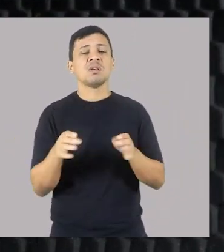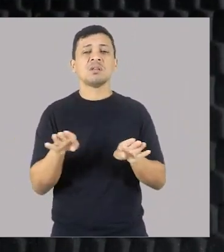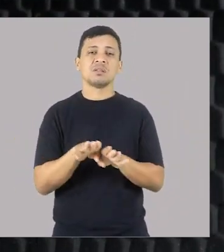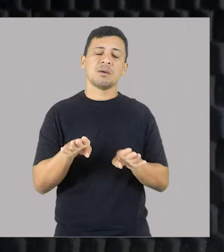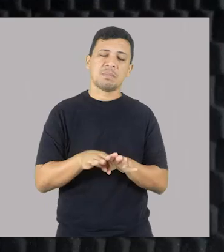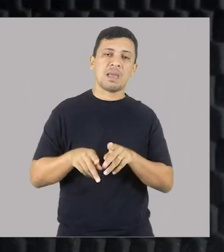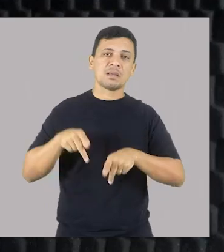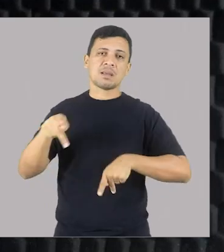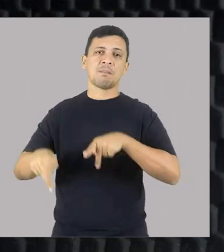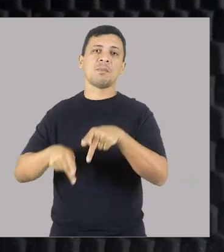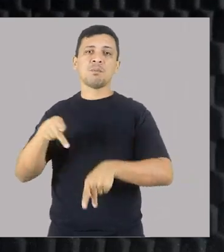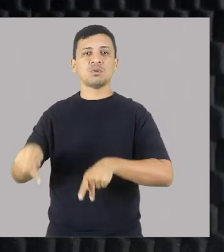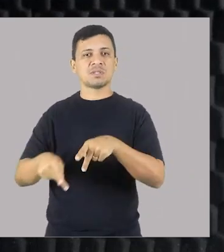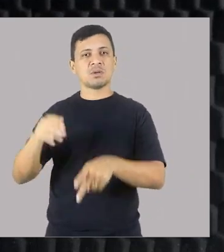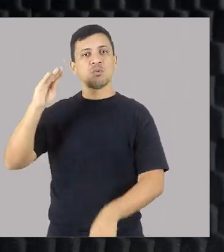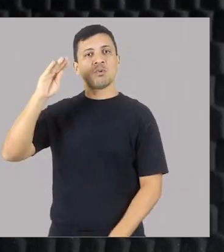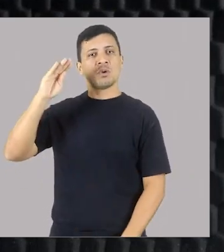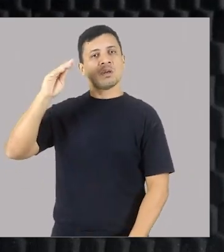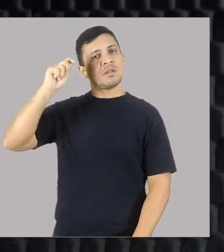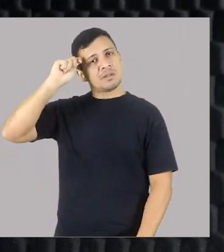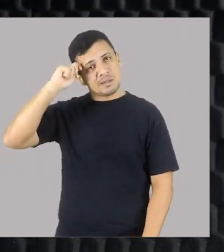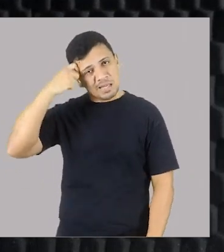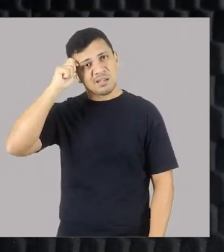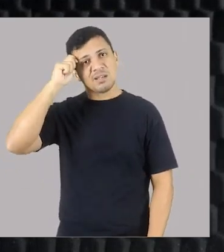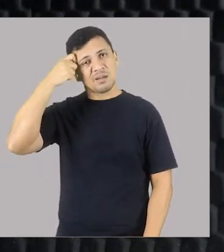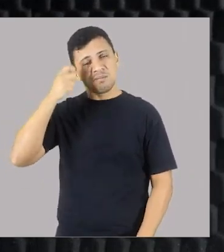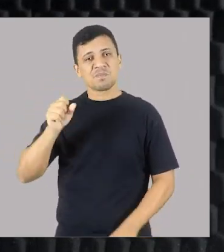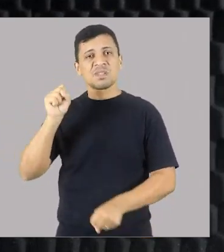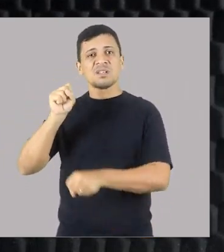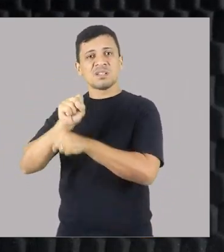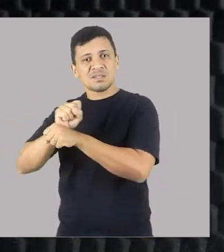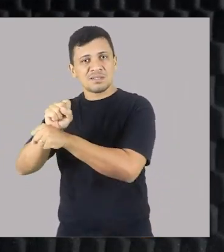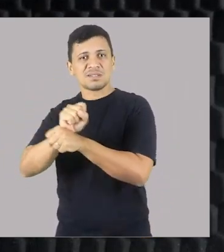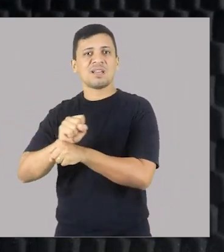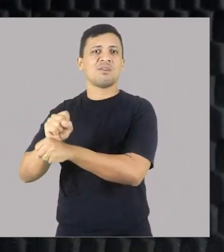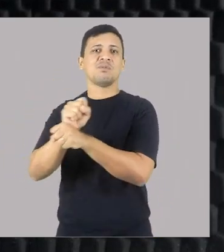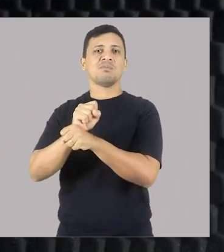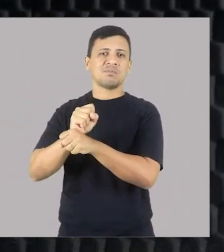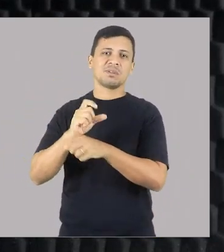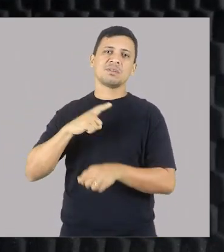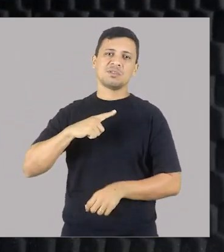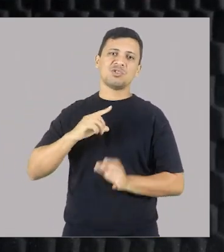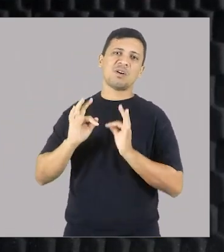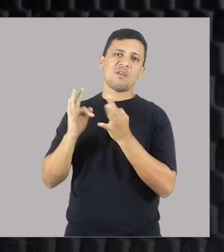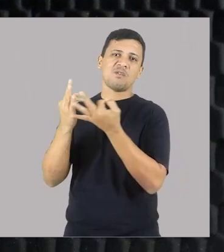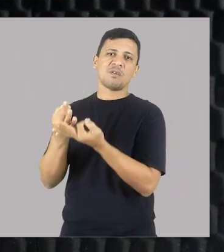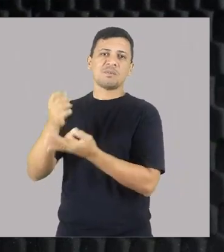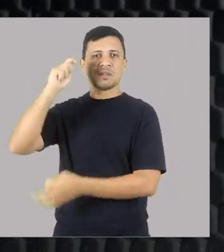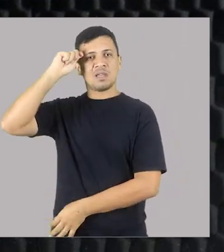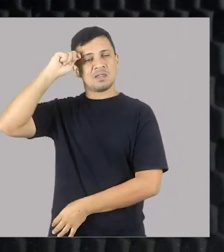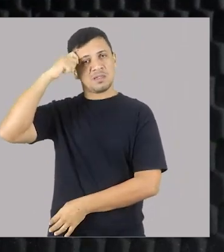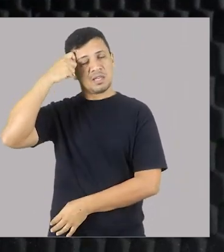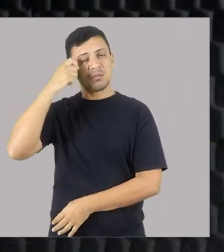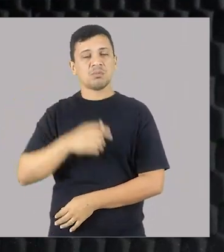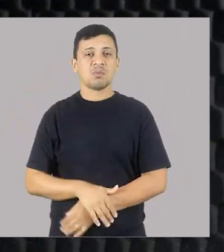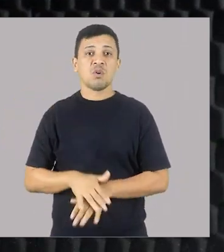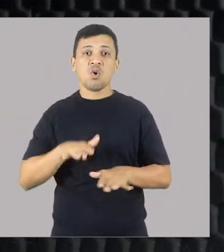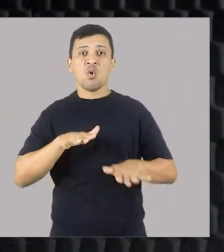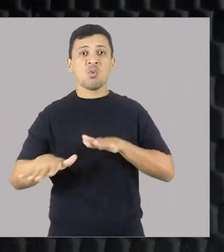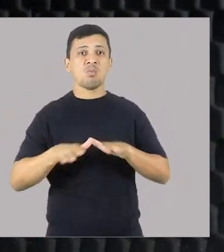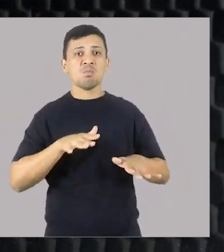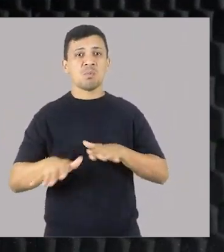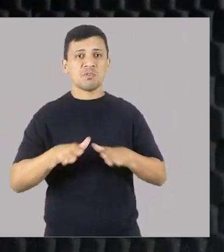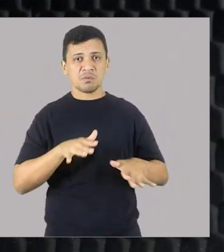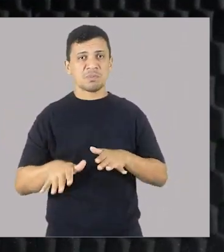população negra, escravizada, descendente. O movimento abolicionista ele foi